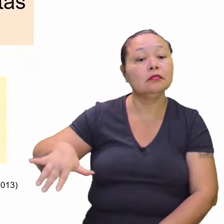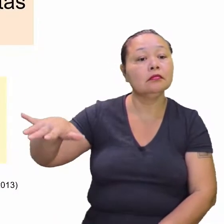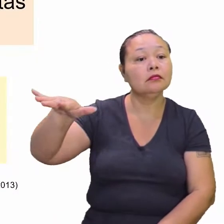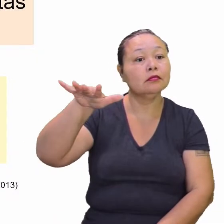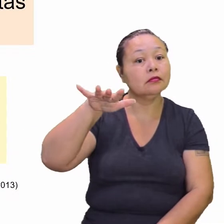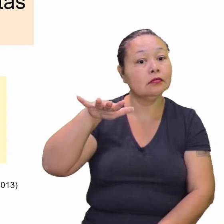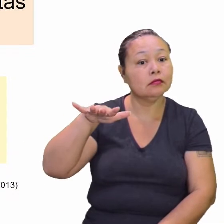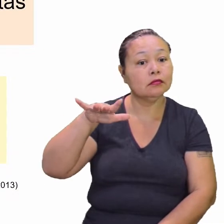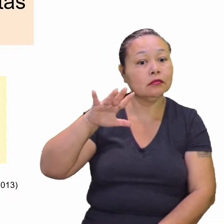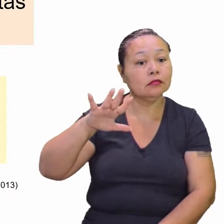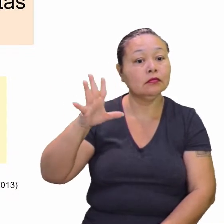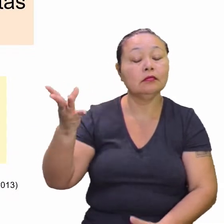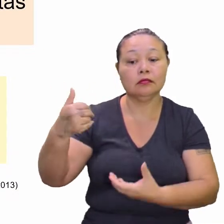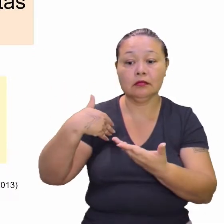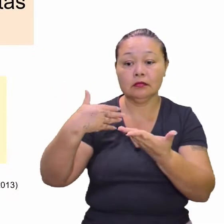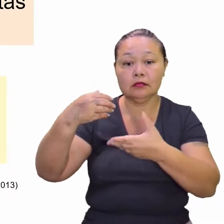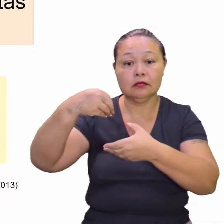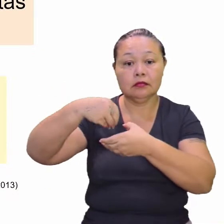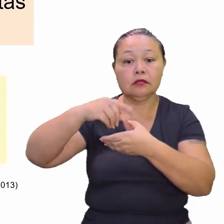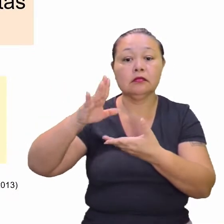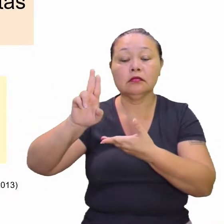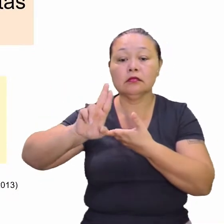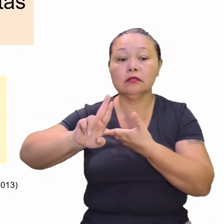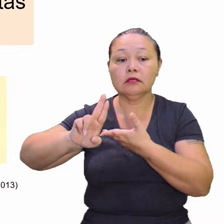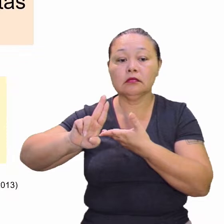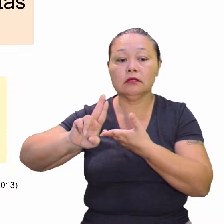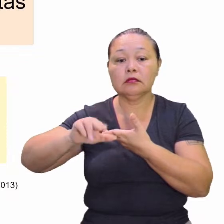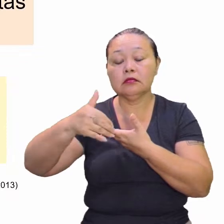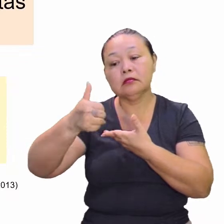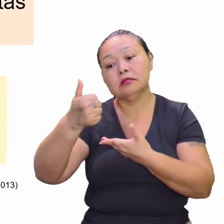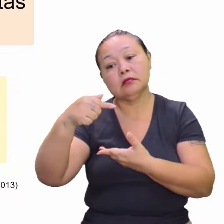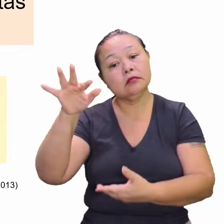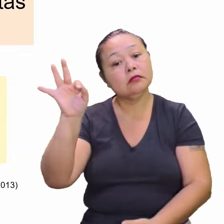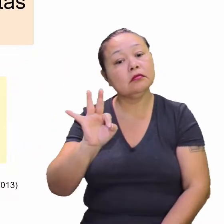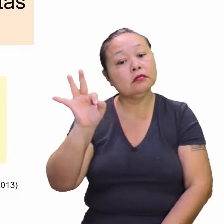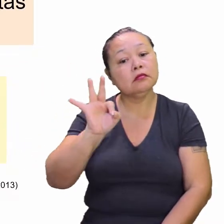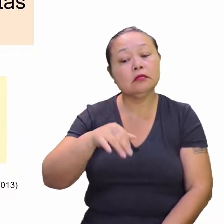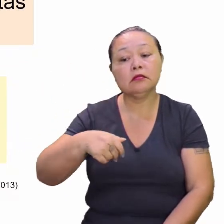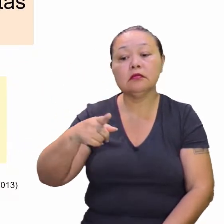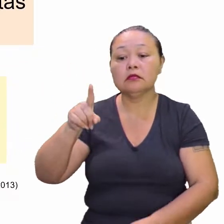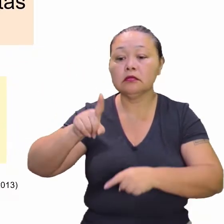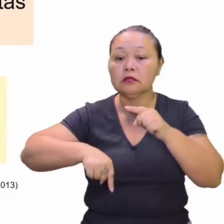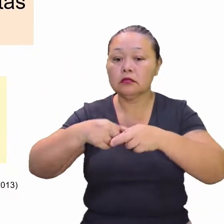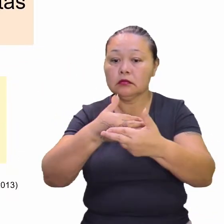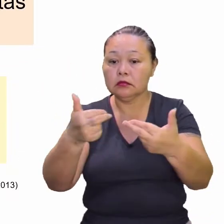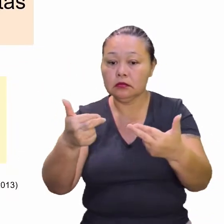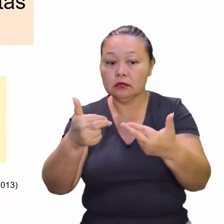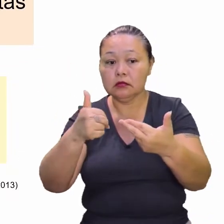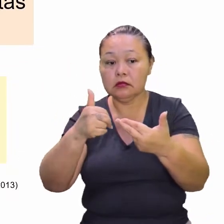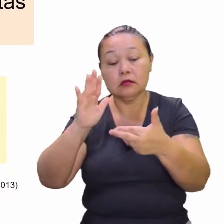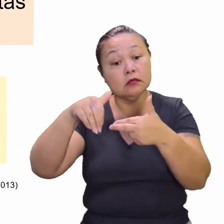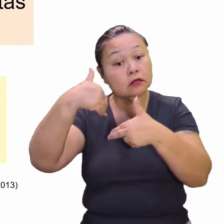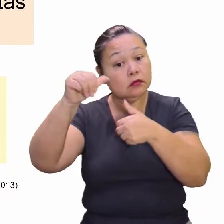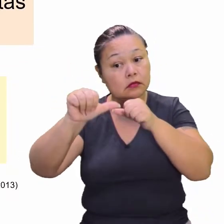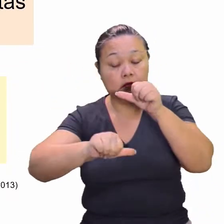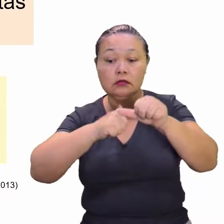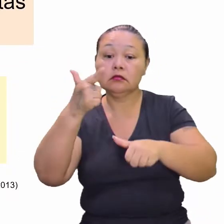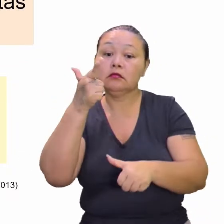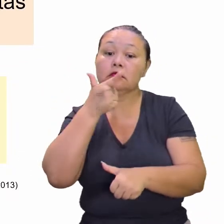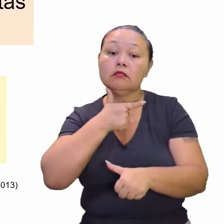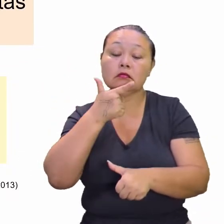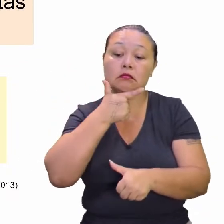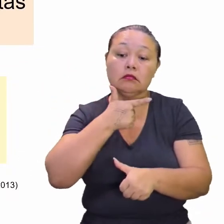E nós temos aí, ó, no mercado interno são consumidos pouco mais de 17% dessa produção. E o restante